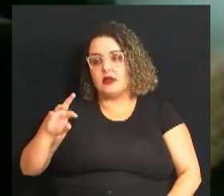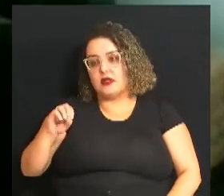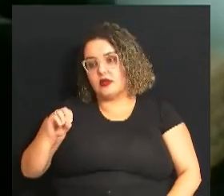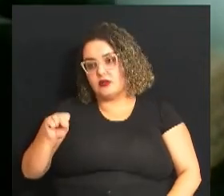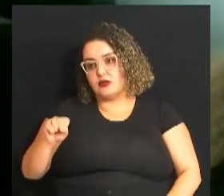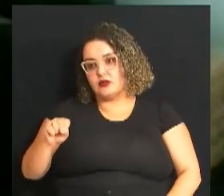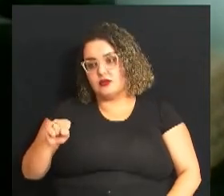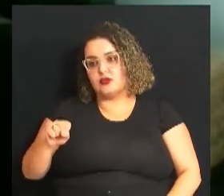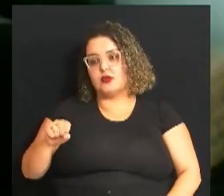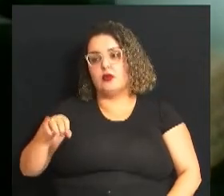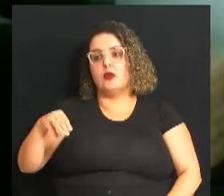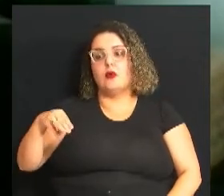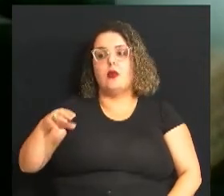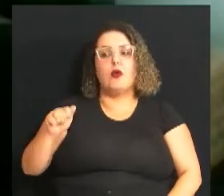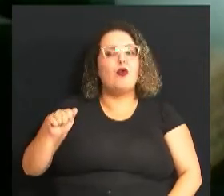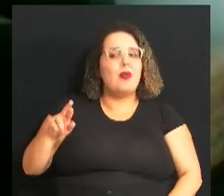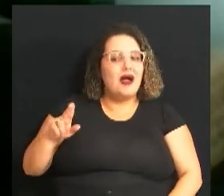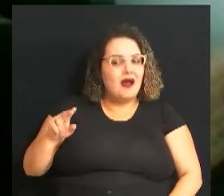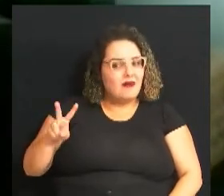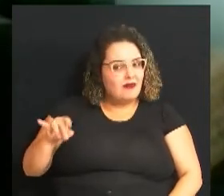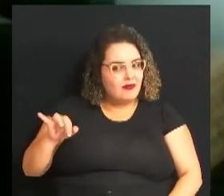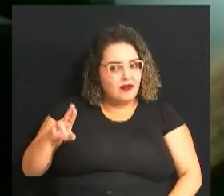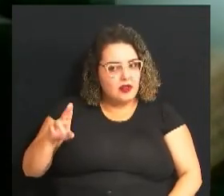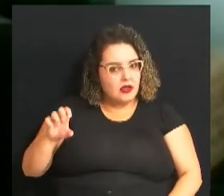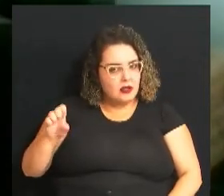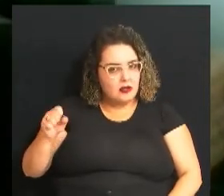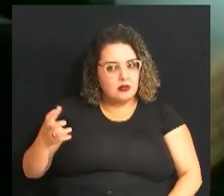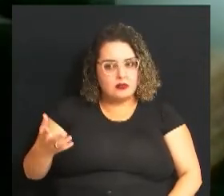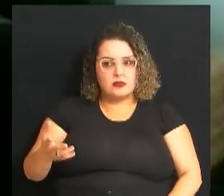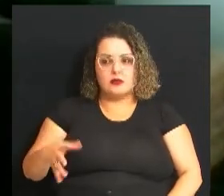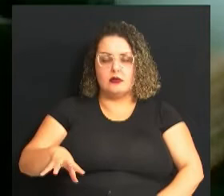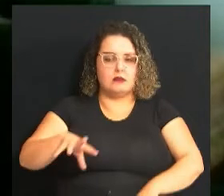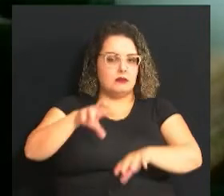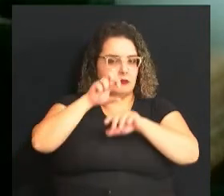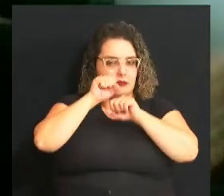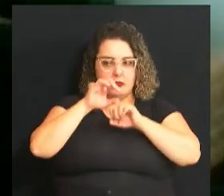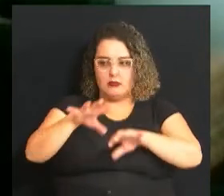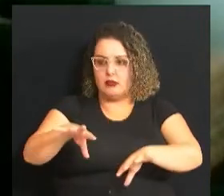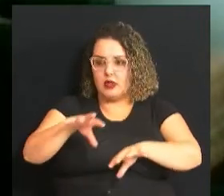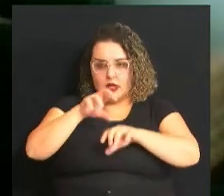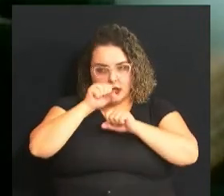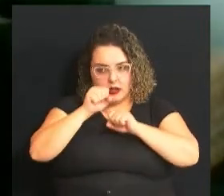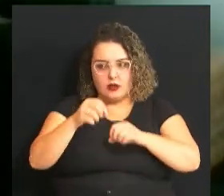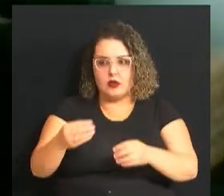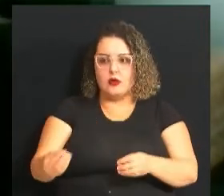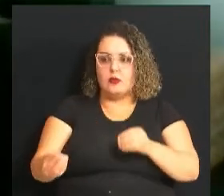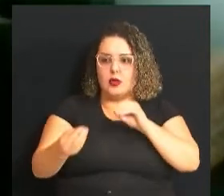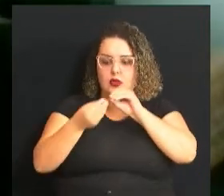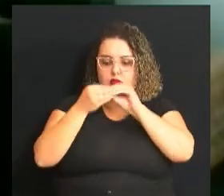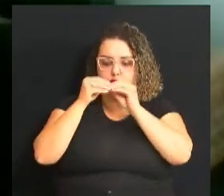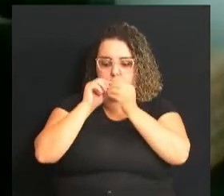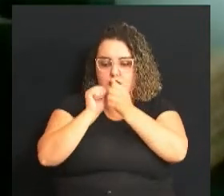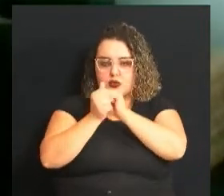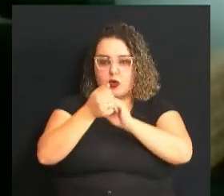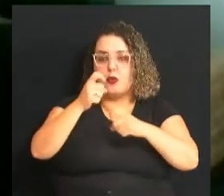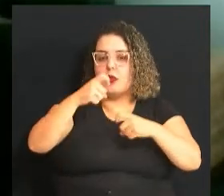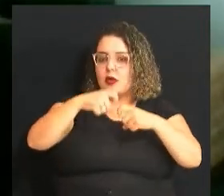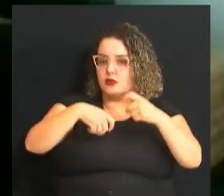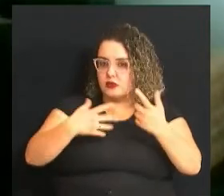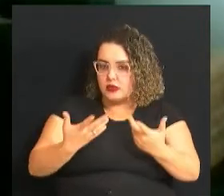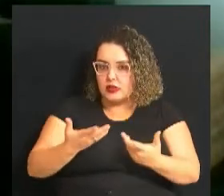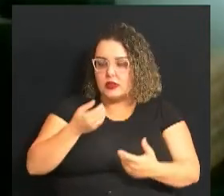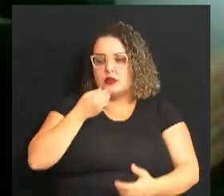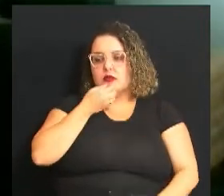as formas possíveis e imagináveis. Respiratório, pelo beijo, por relação sexual,